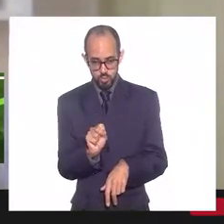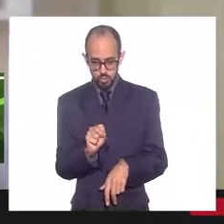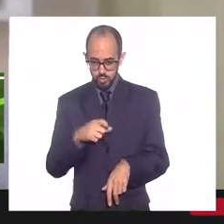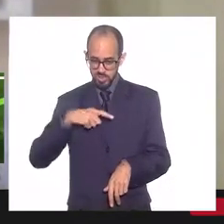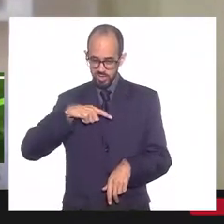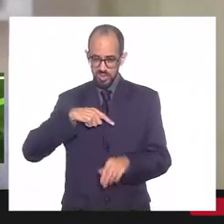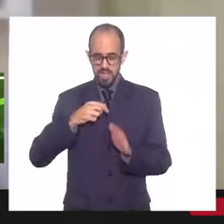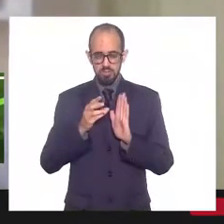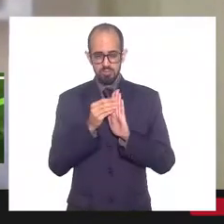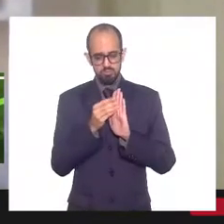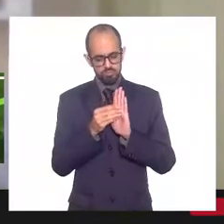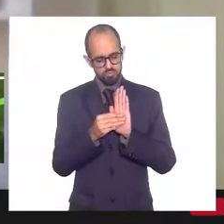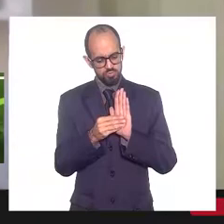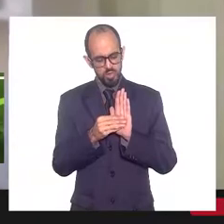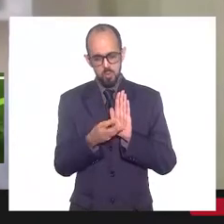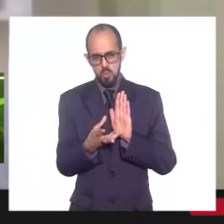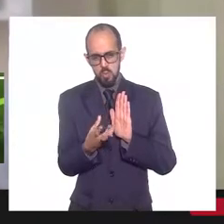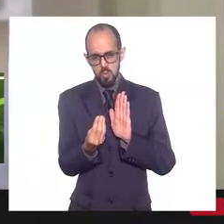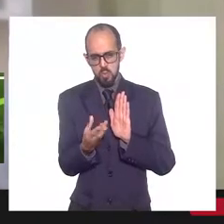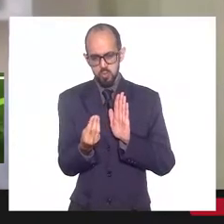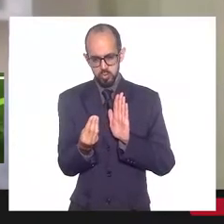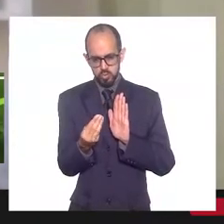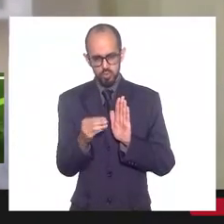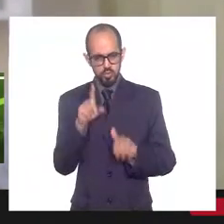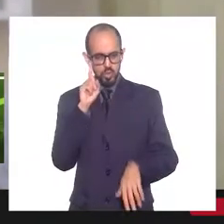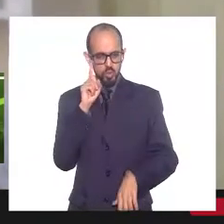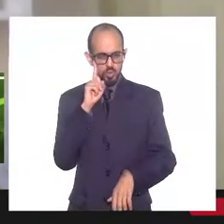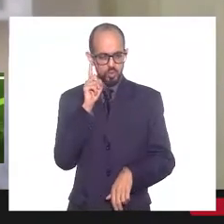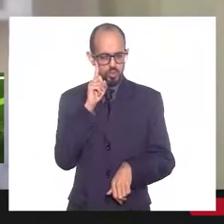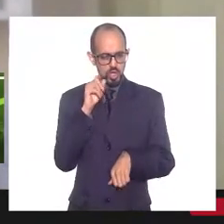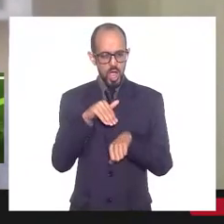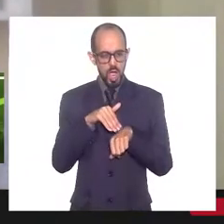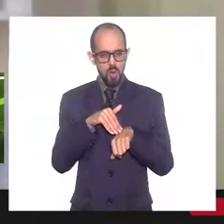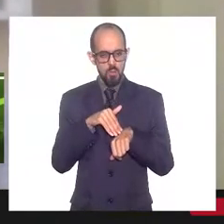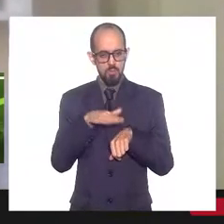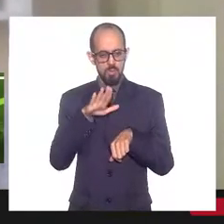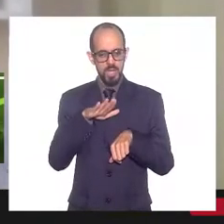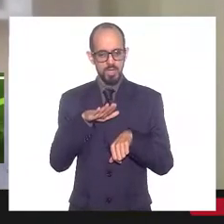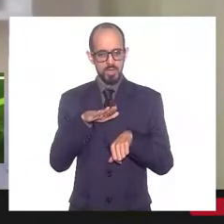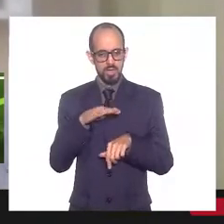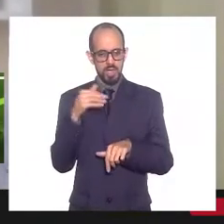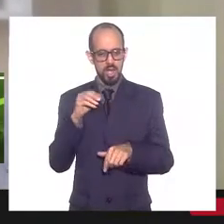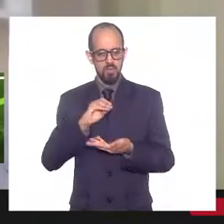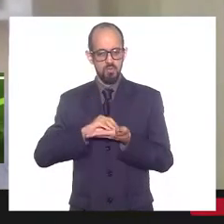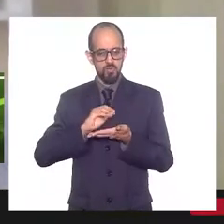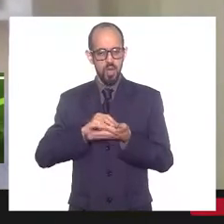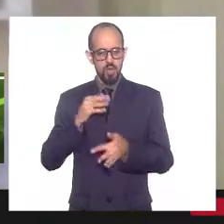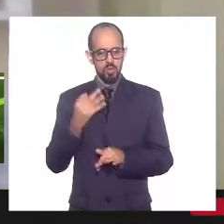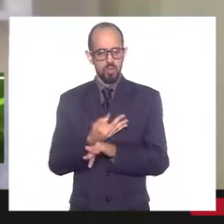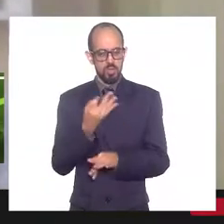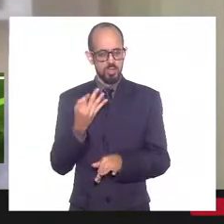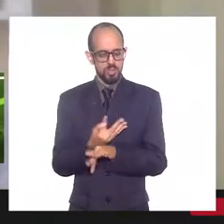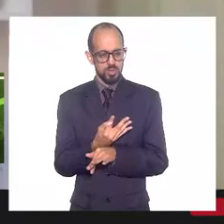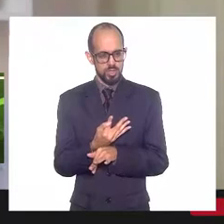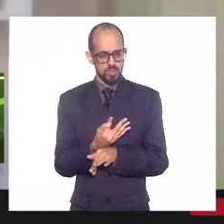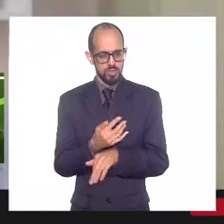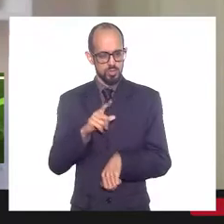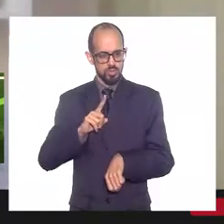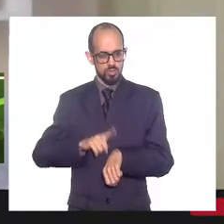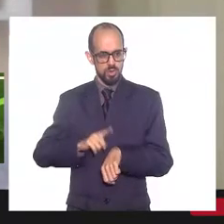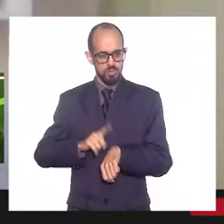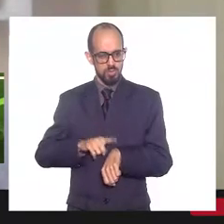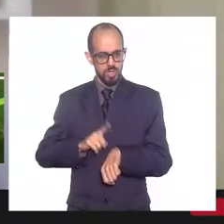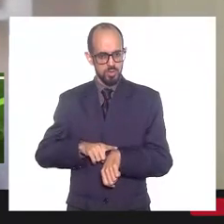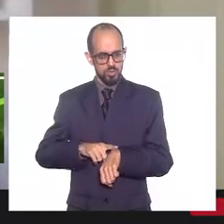dia a dia aumenta o volume de tolerância de uns tempos para cá Estamos incentivando